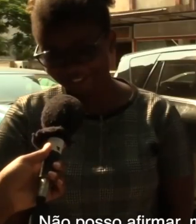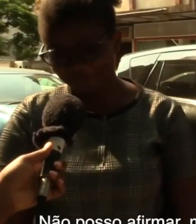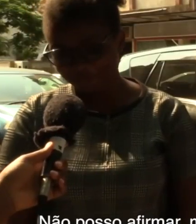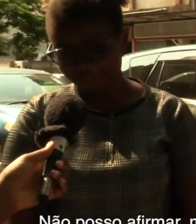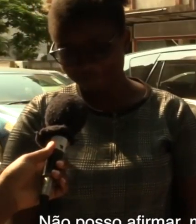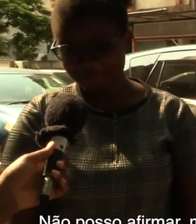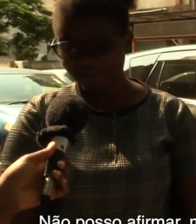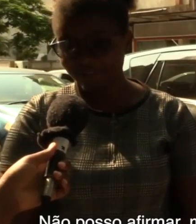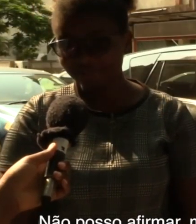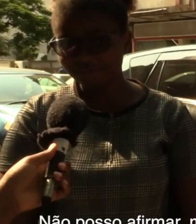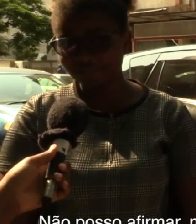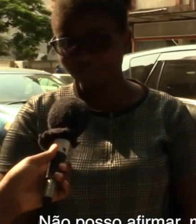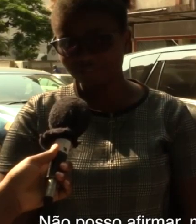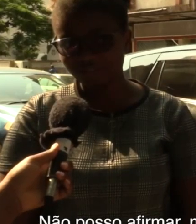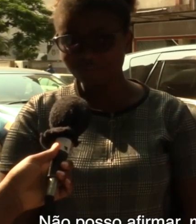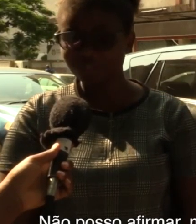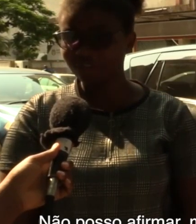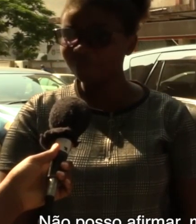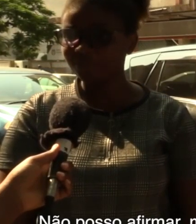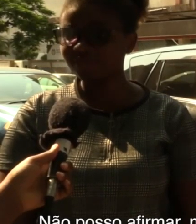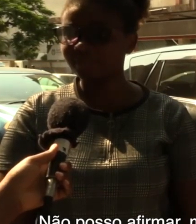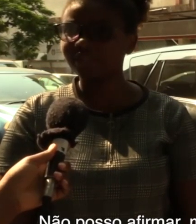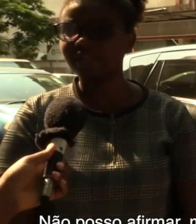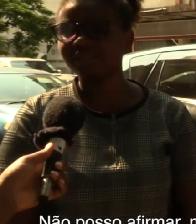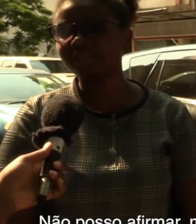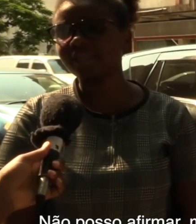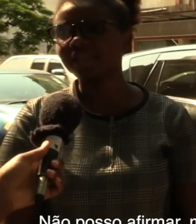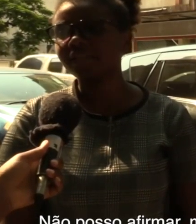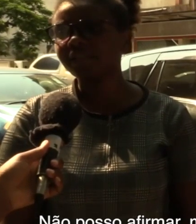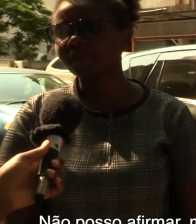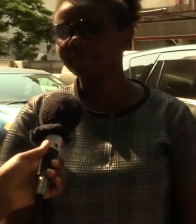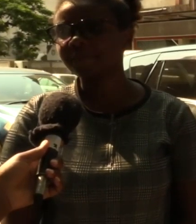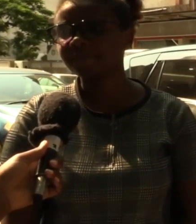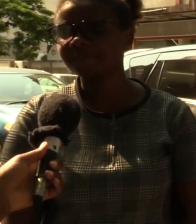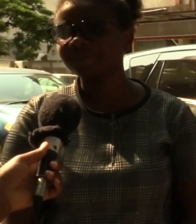Não posso afirmar mas acho que é uma possibilidade sim.